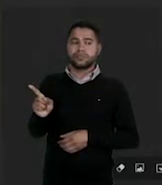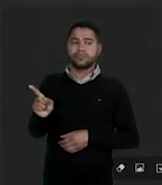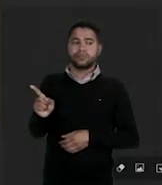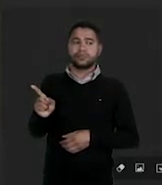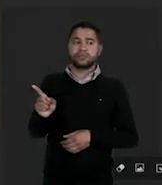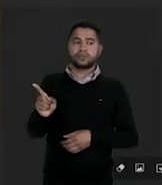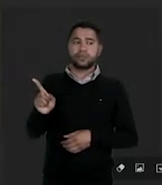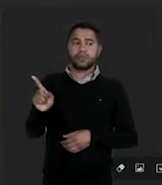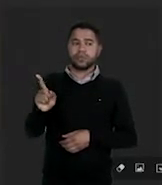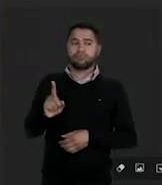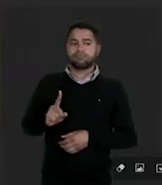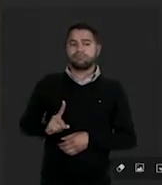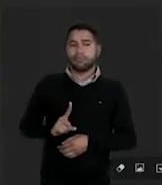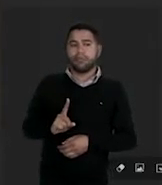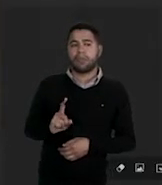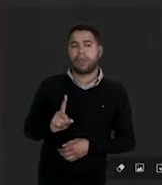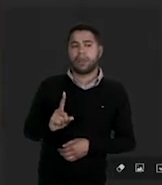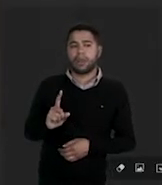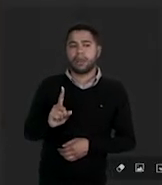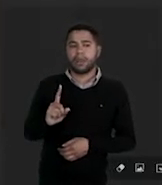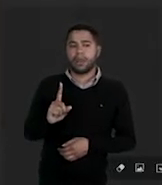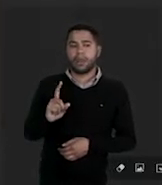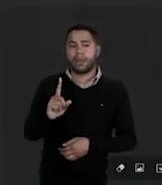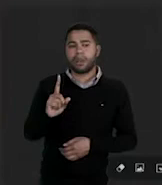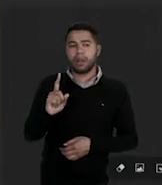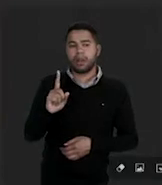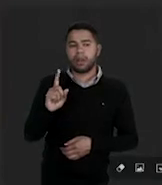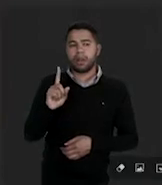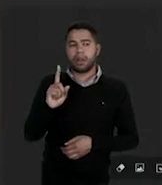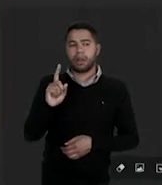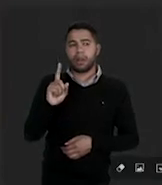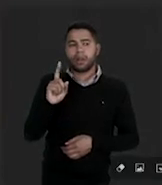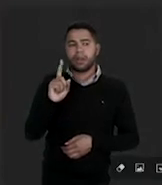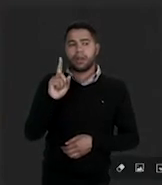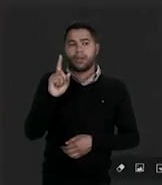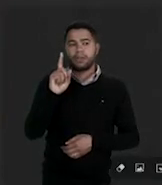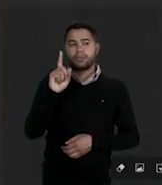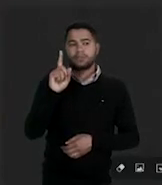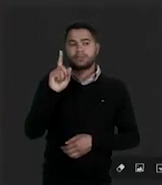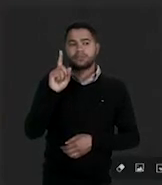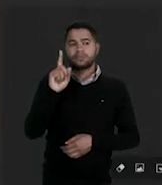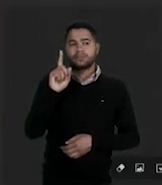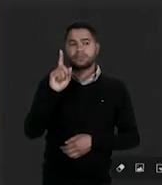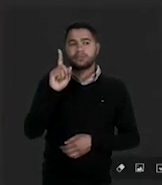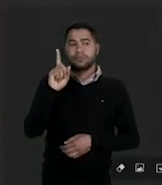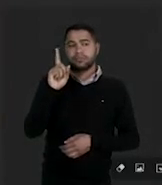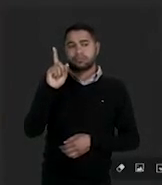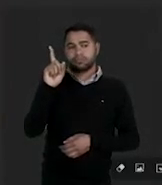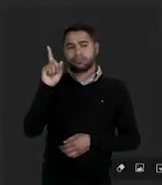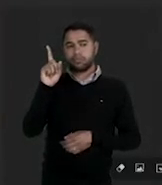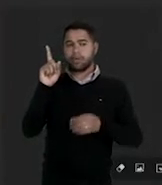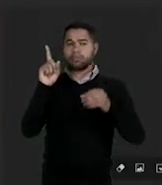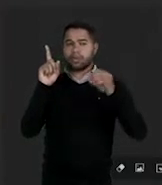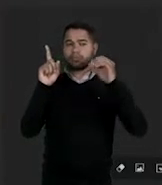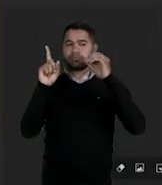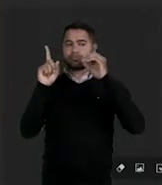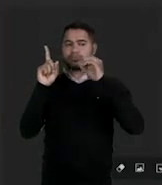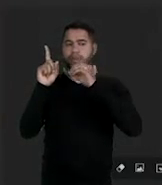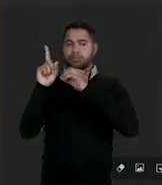vai caminhando, né, por dentro aqui da região do útero e vai fazer a fecundação